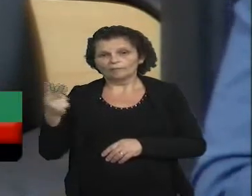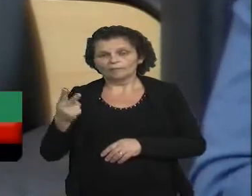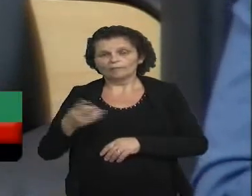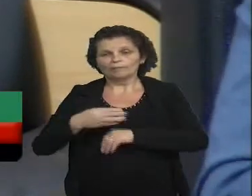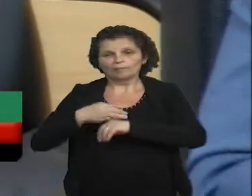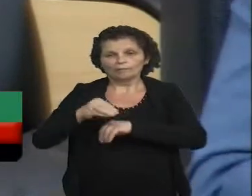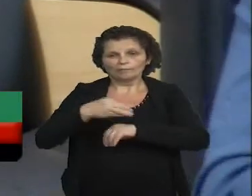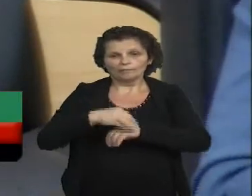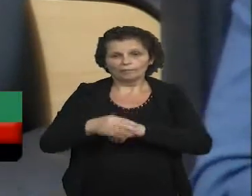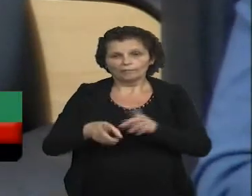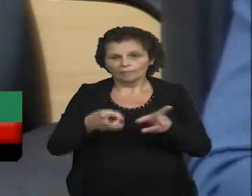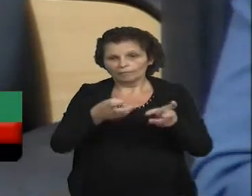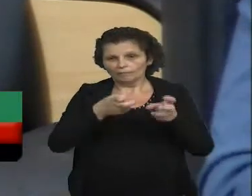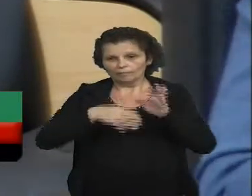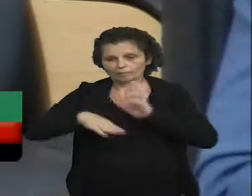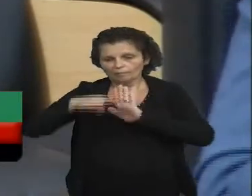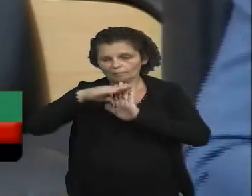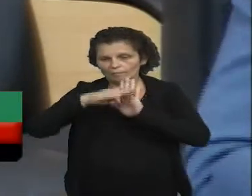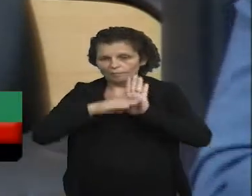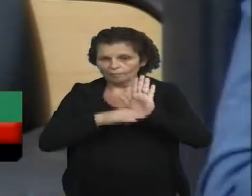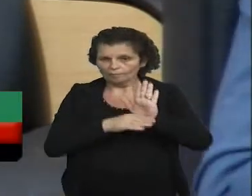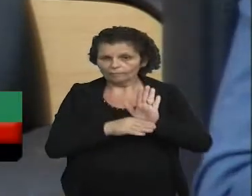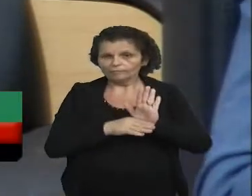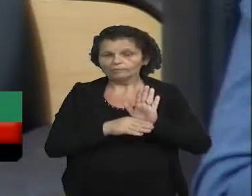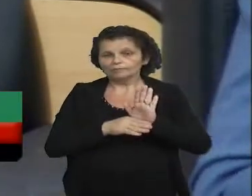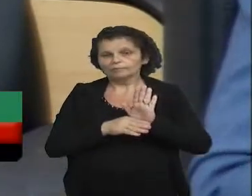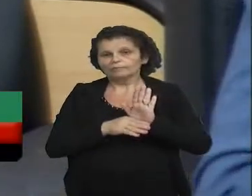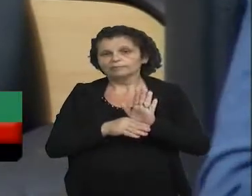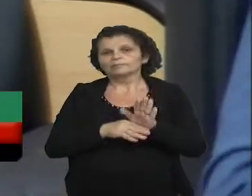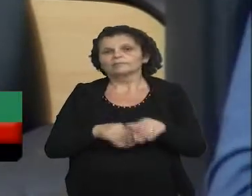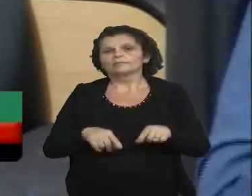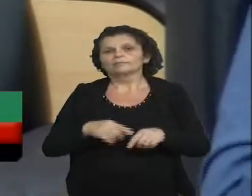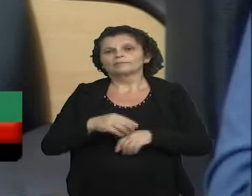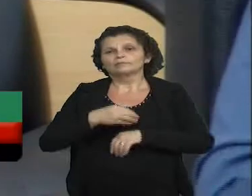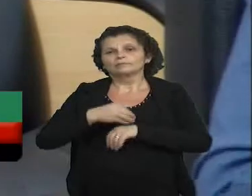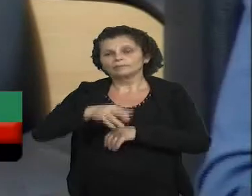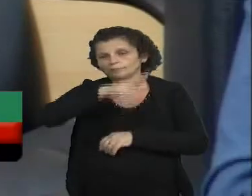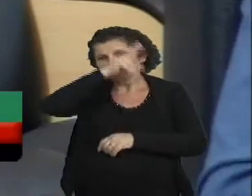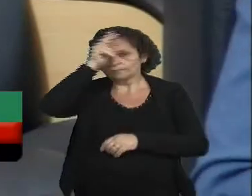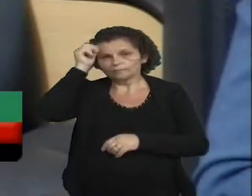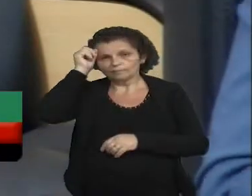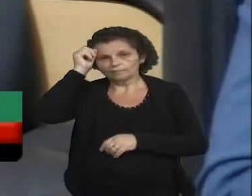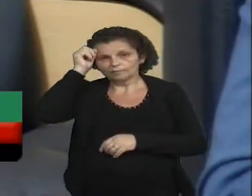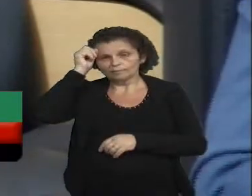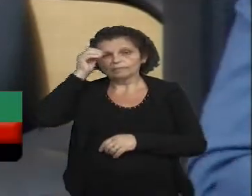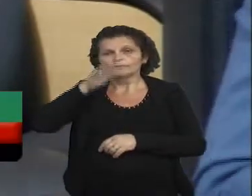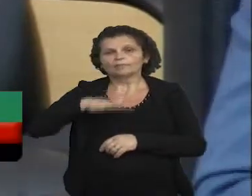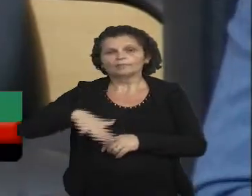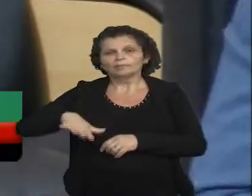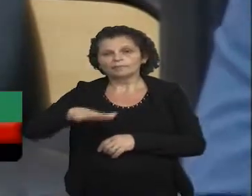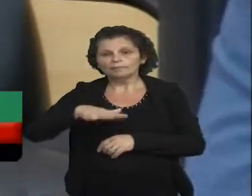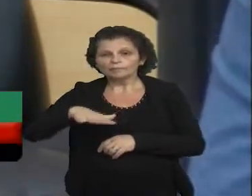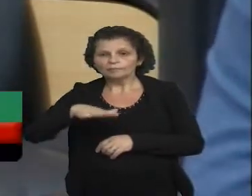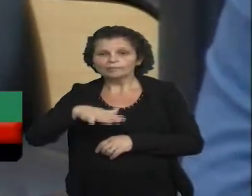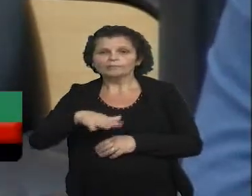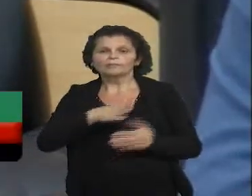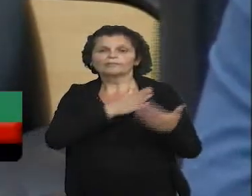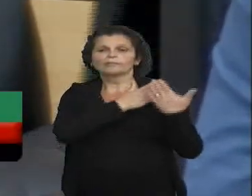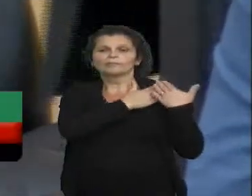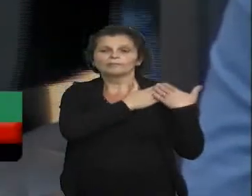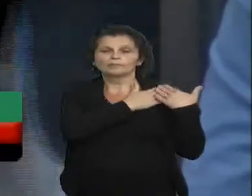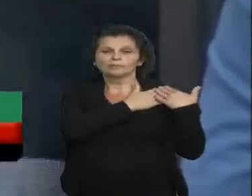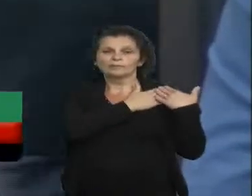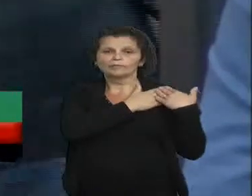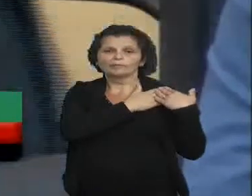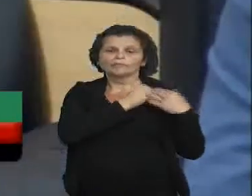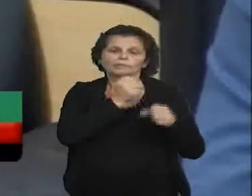à mesa, observadas as formalidades regimentais, que seja enviado ofício ao senhor prefeito, para que determine ao setor competente